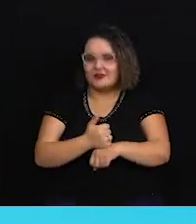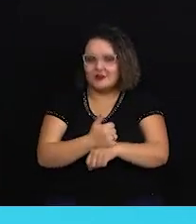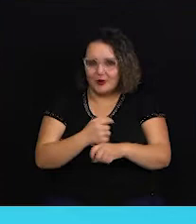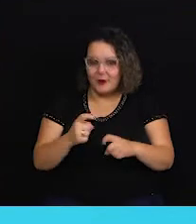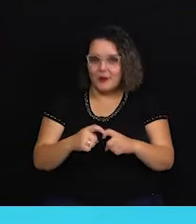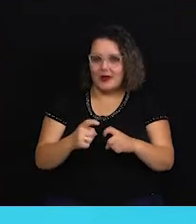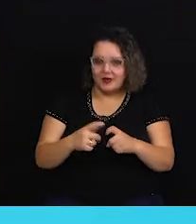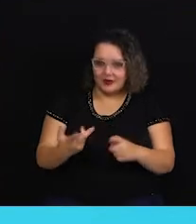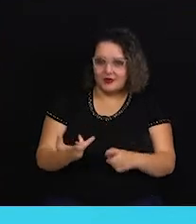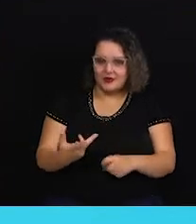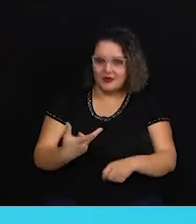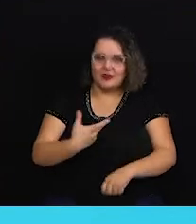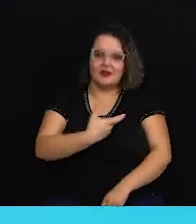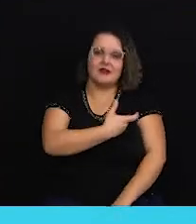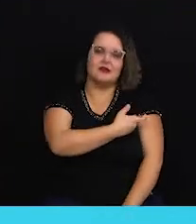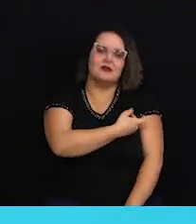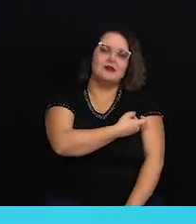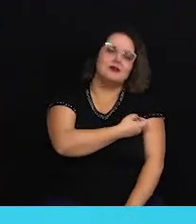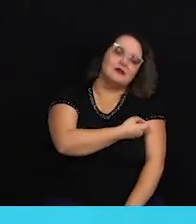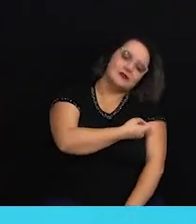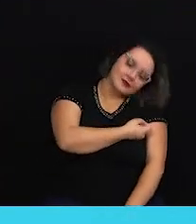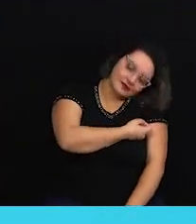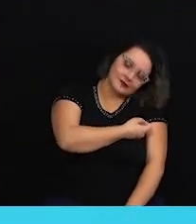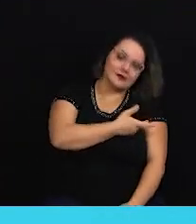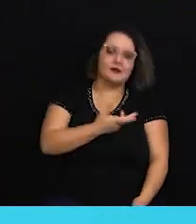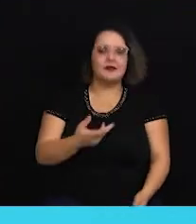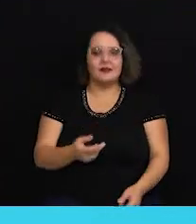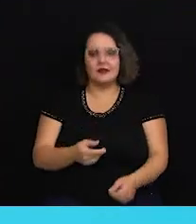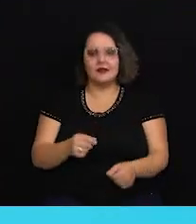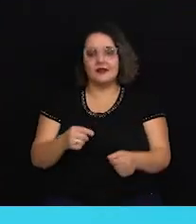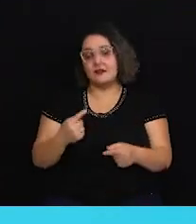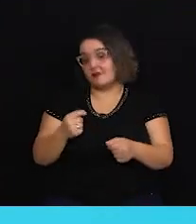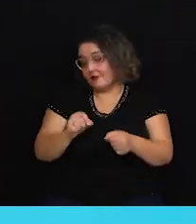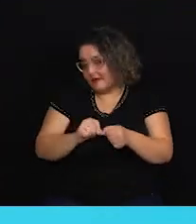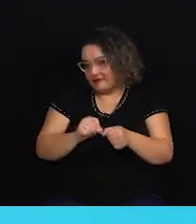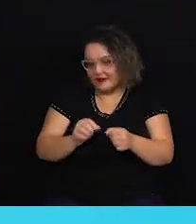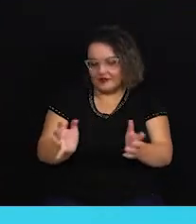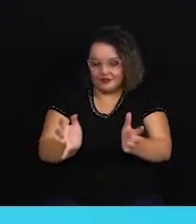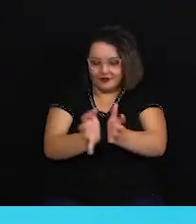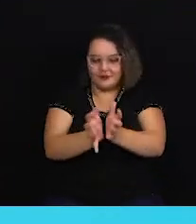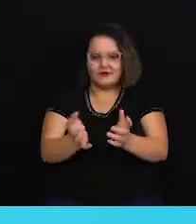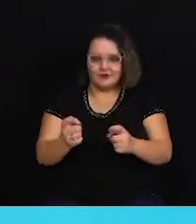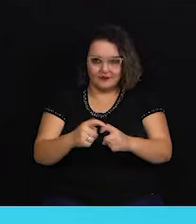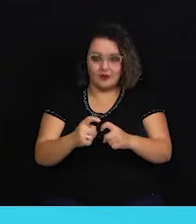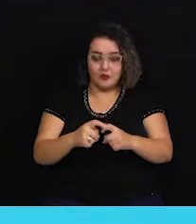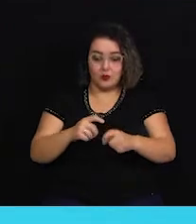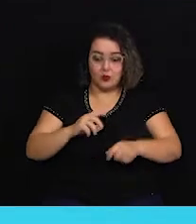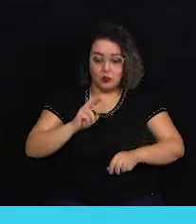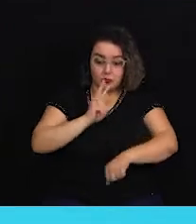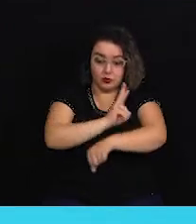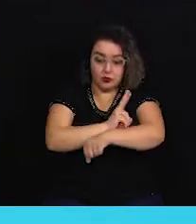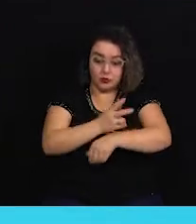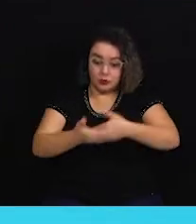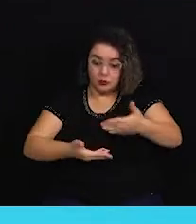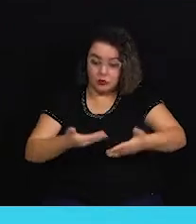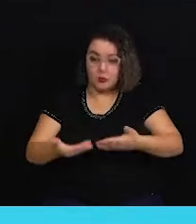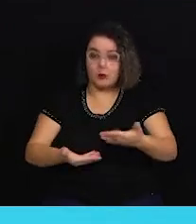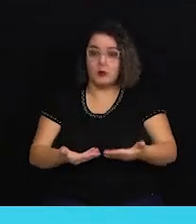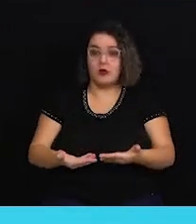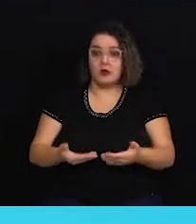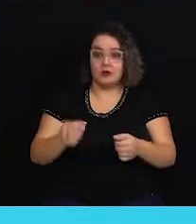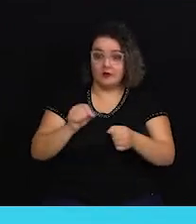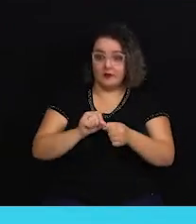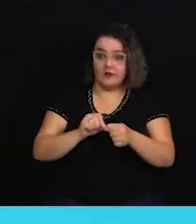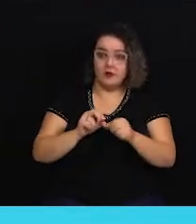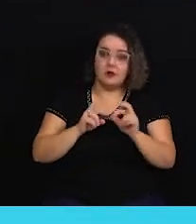durante toda a cirurgia. Na verdade, o anestesista, ele faz parte da equipe, né, desse cuidado aí centrado no paciente,